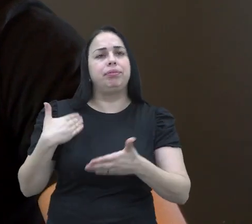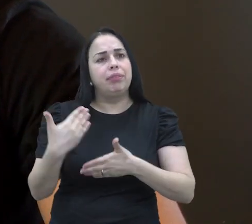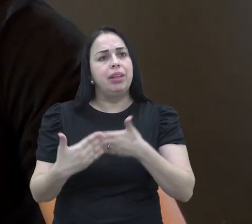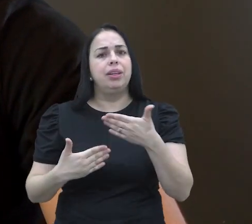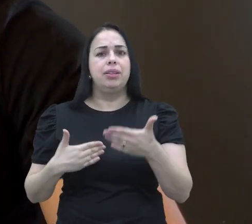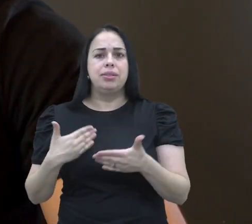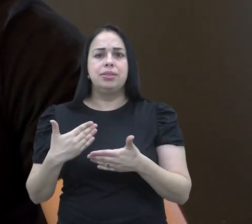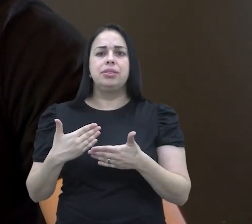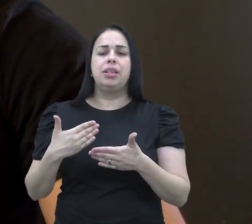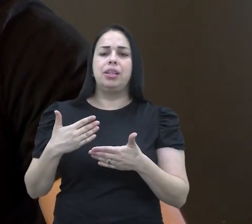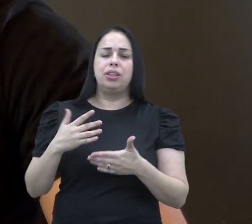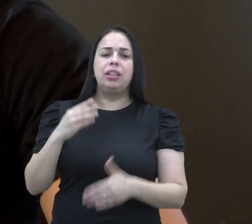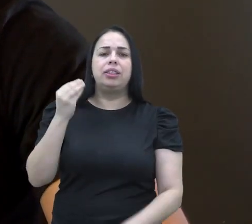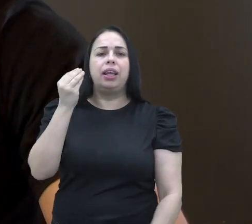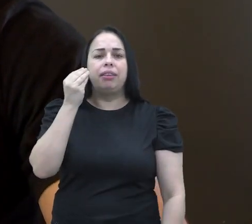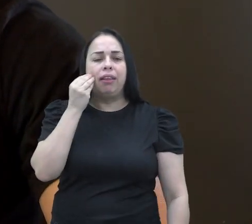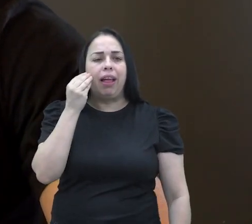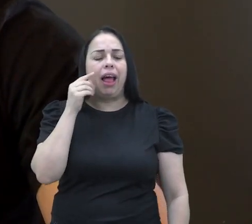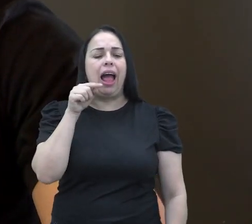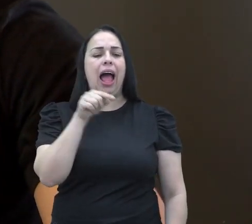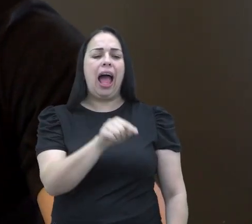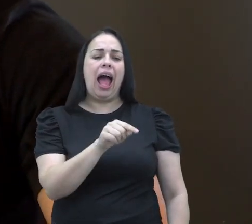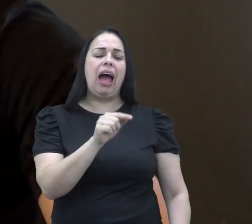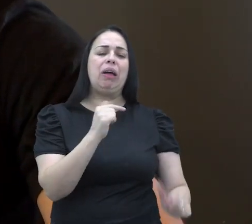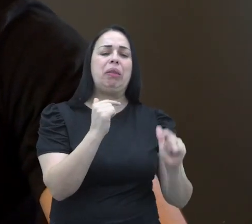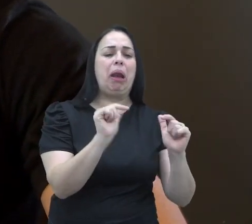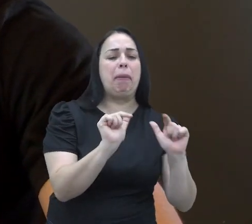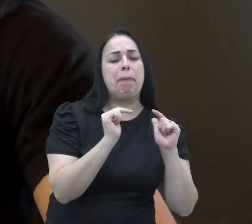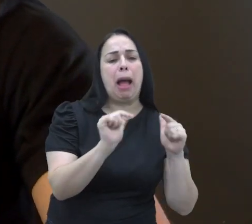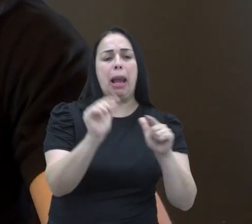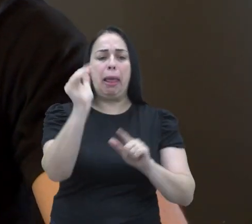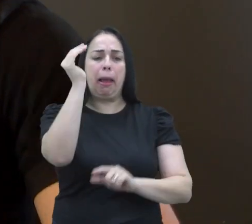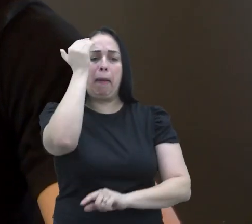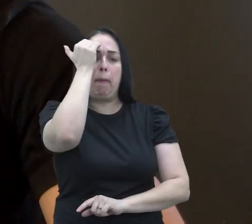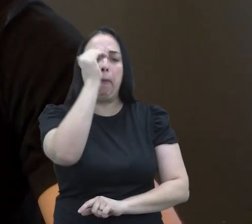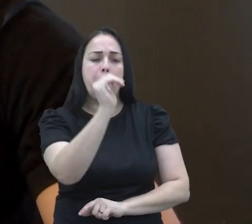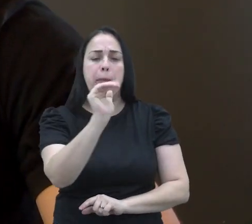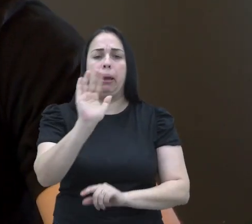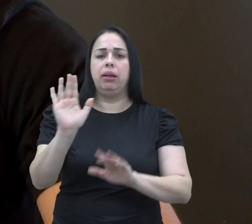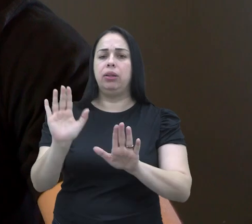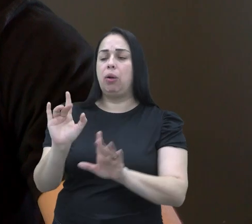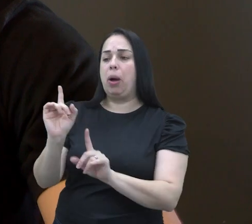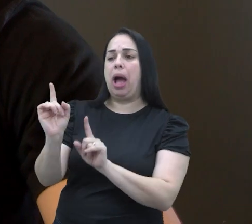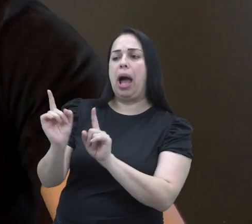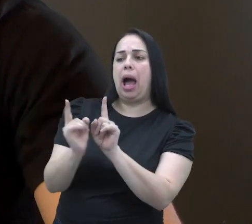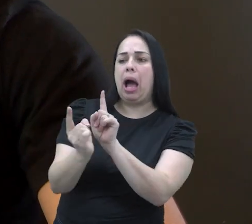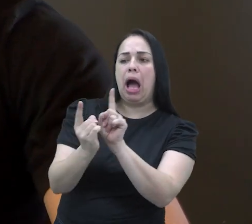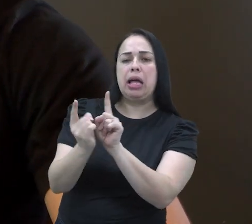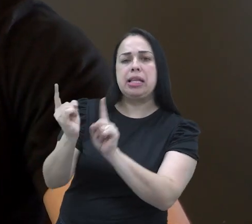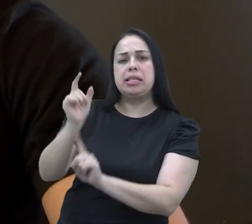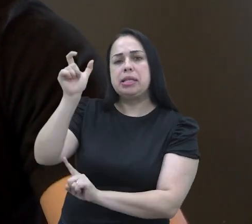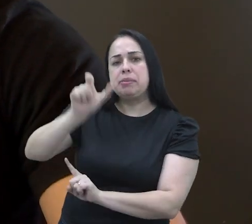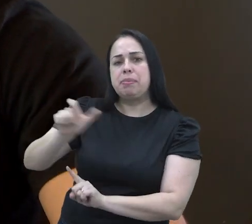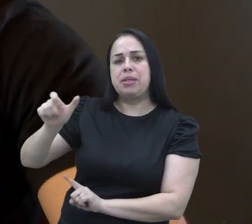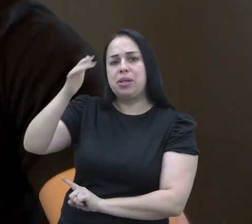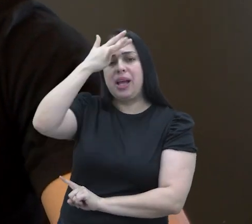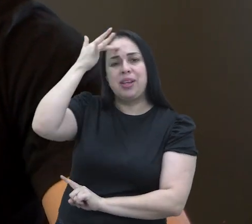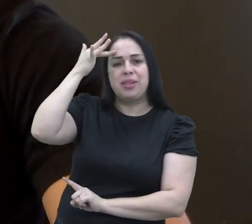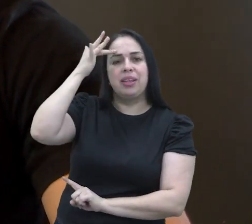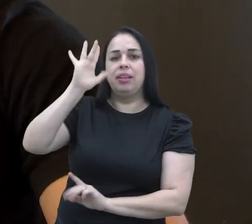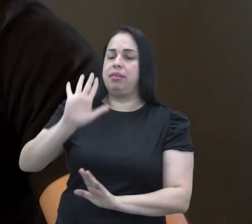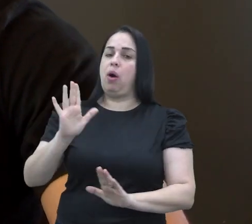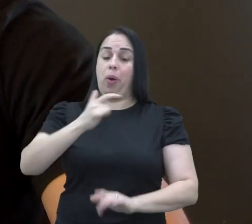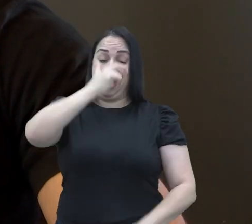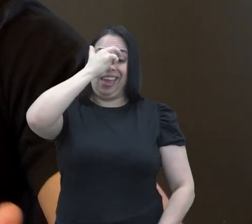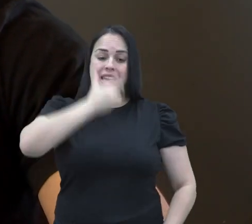gente tende a procurar a culpar a atividade ou as pessoas que a gente lida no dia a dia. Ao mesmo tempo, nós